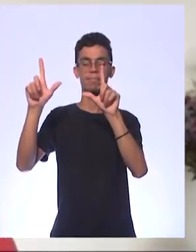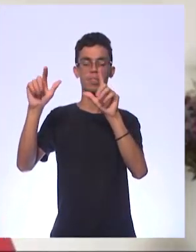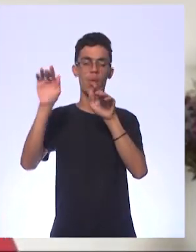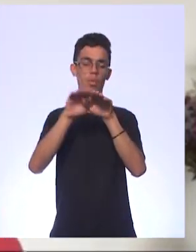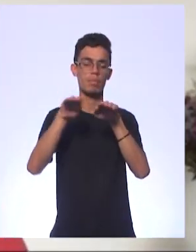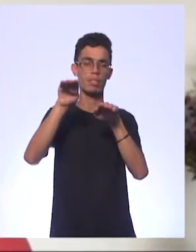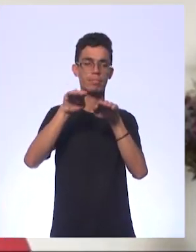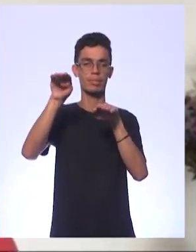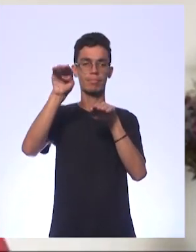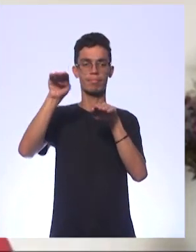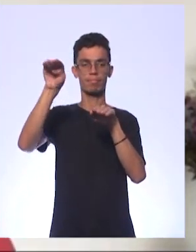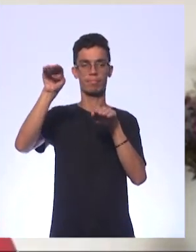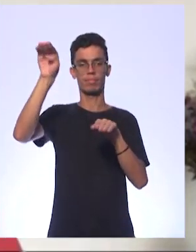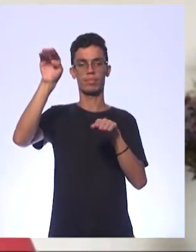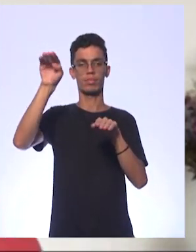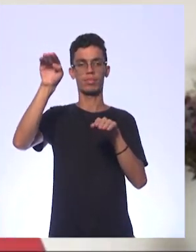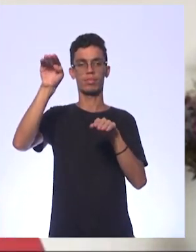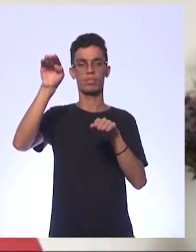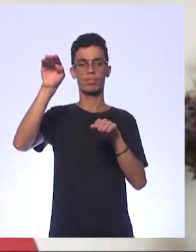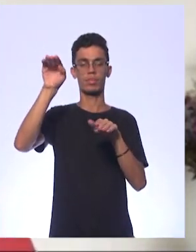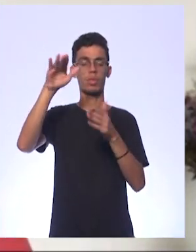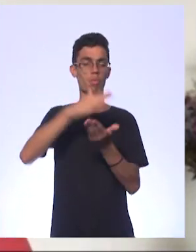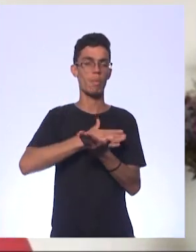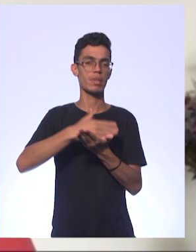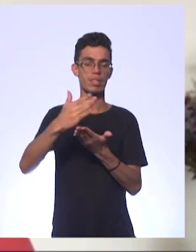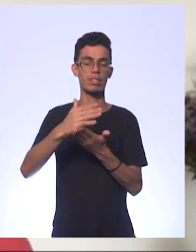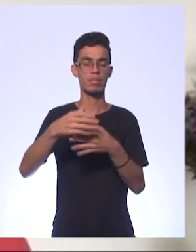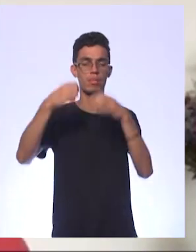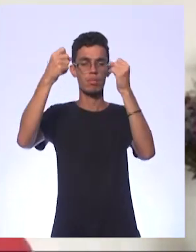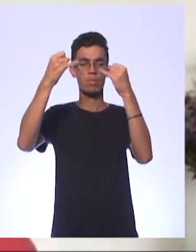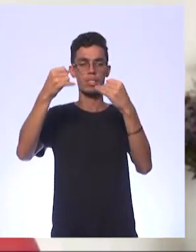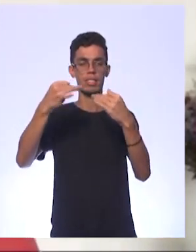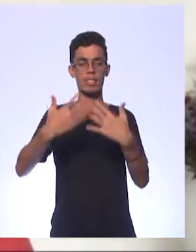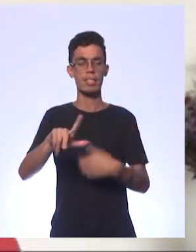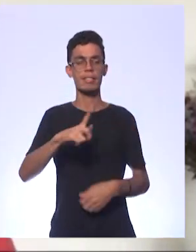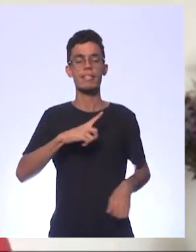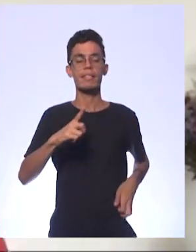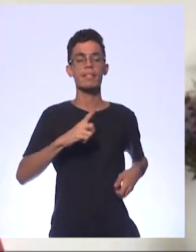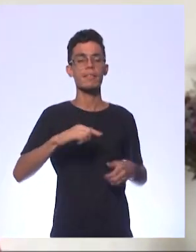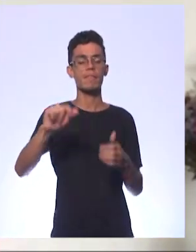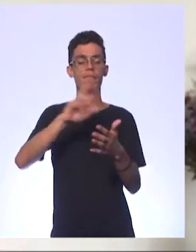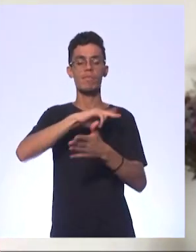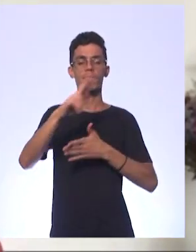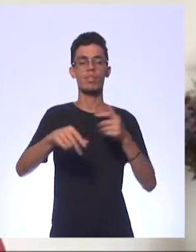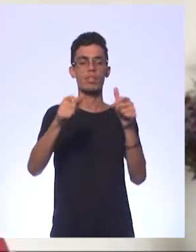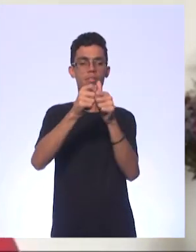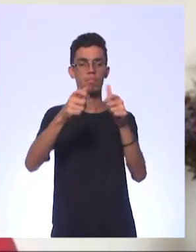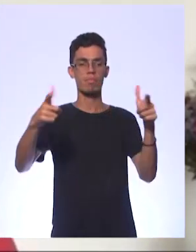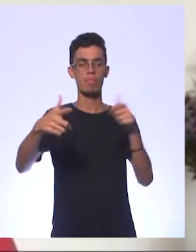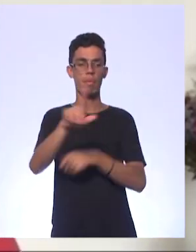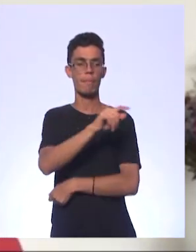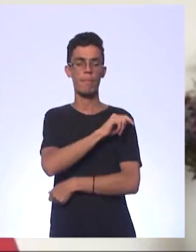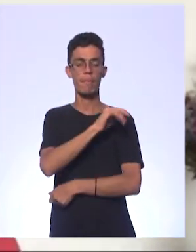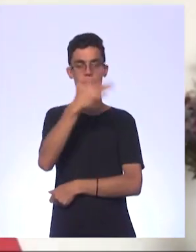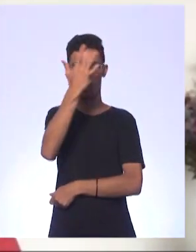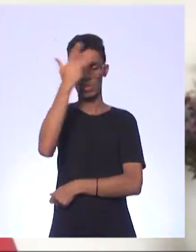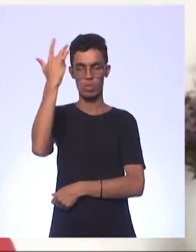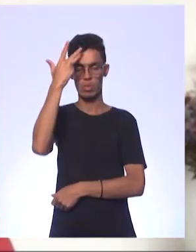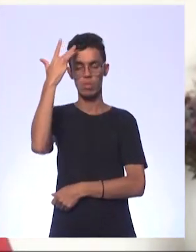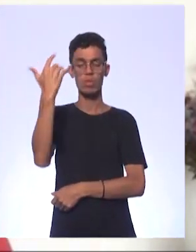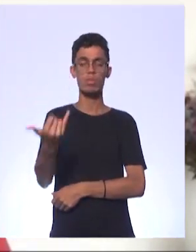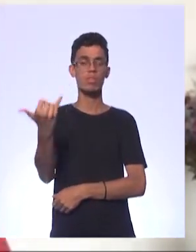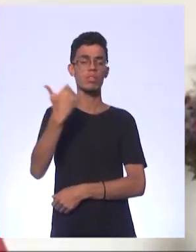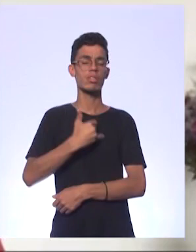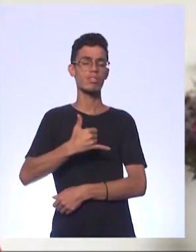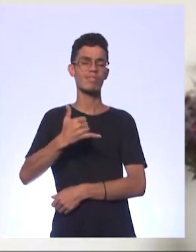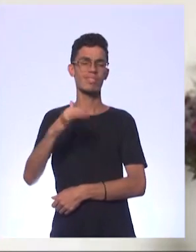níveis ali, vamos começar por ele, Chico, porque muita gente ainda está dizendo que ainda não entendeu a